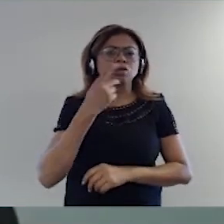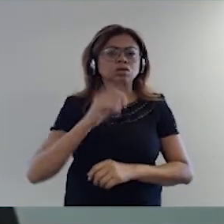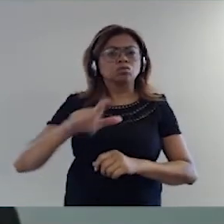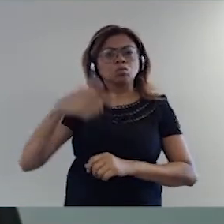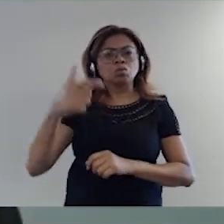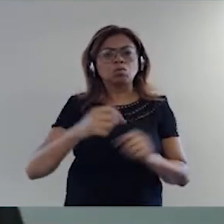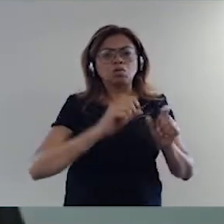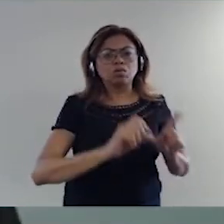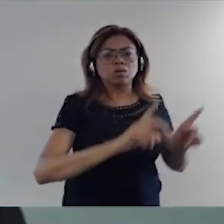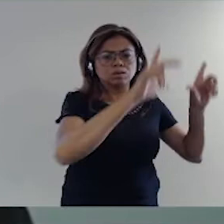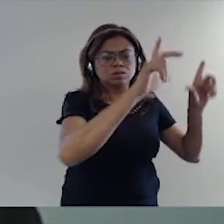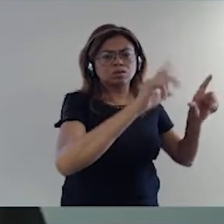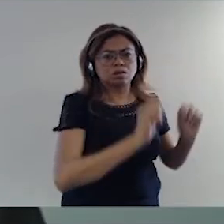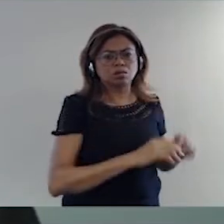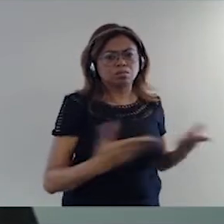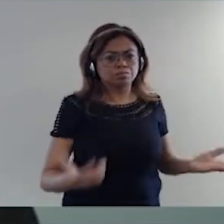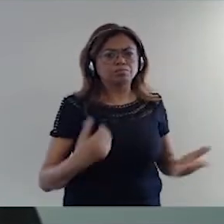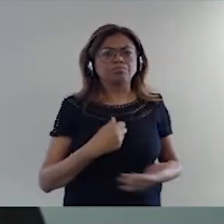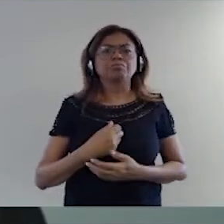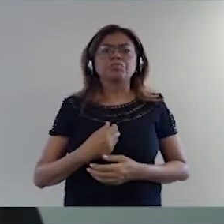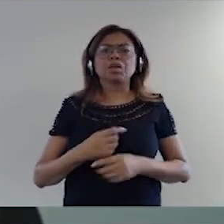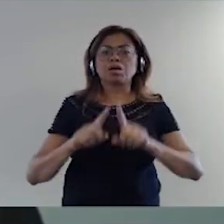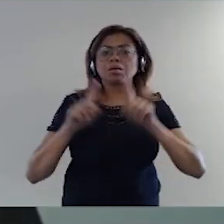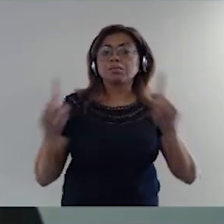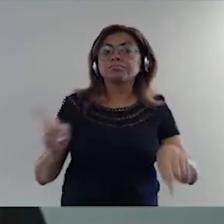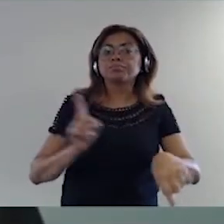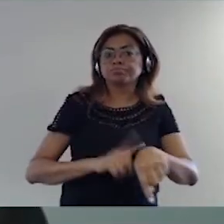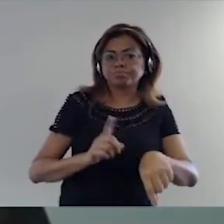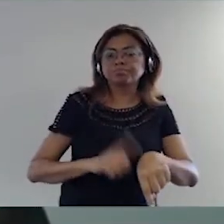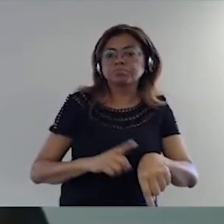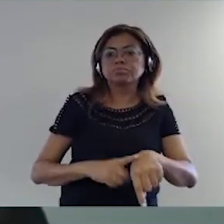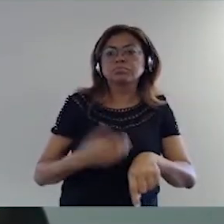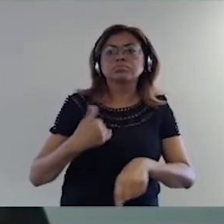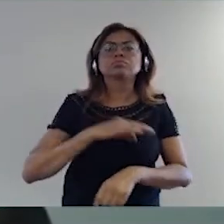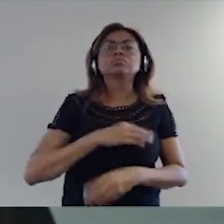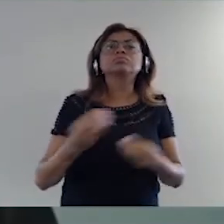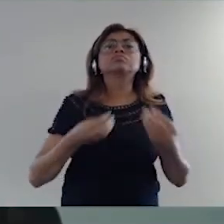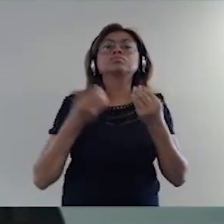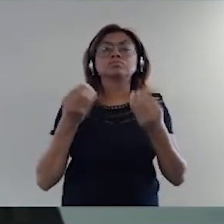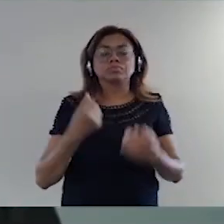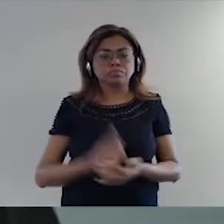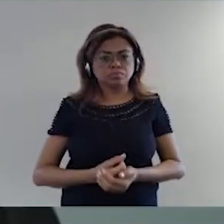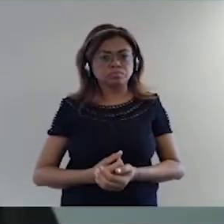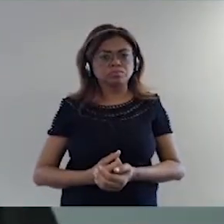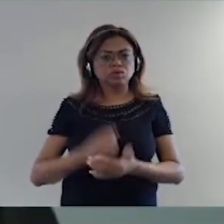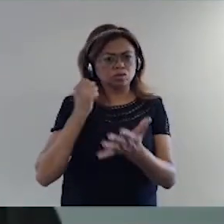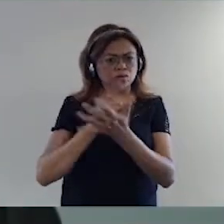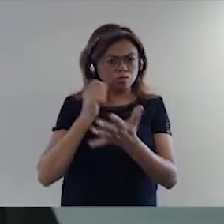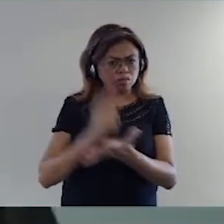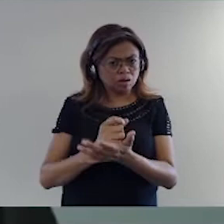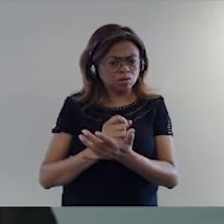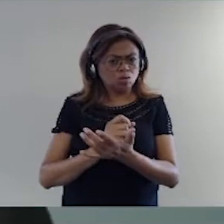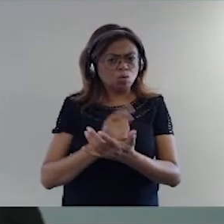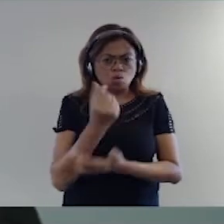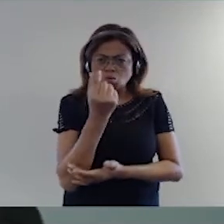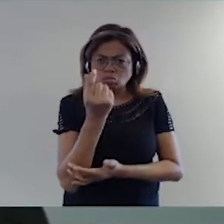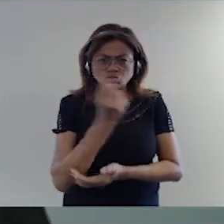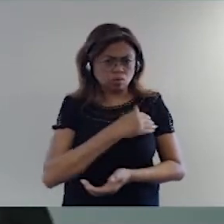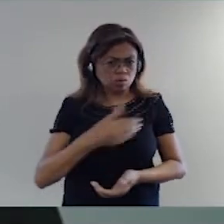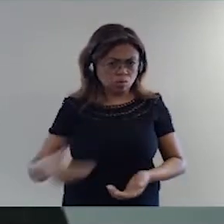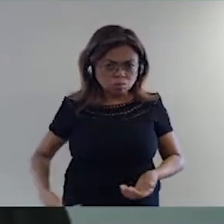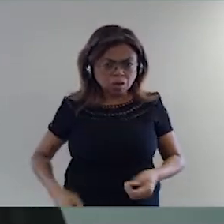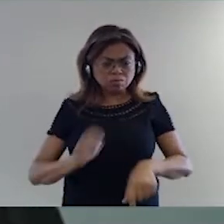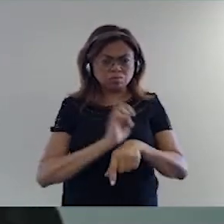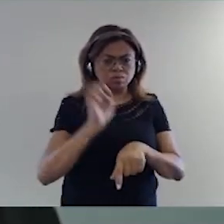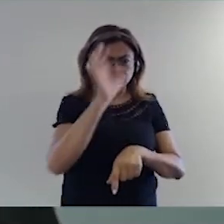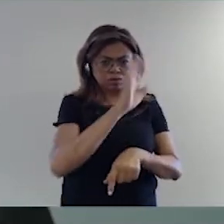sala virtual. Ocorre que, naquele momento, ele estava sendo pago com recursos públicos, estava numa